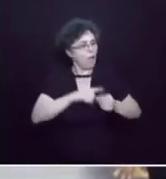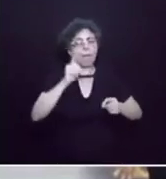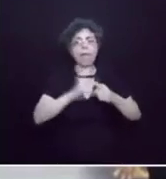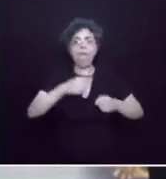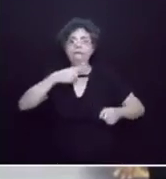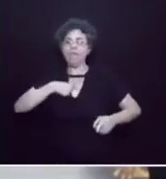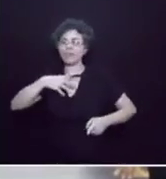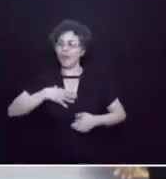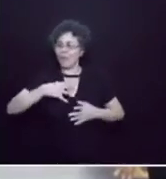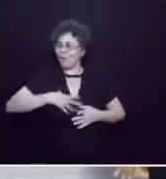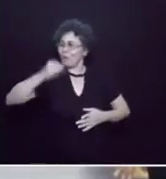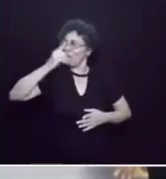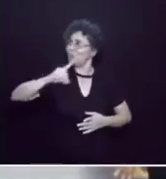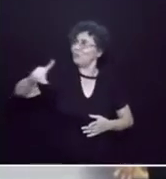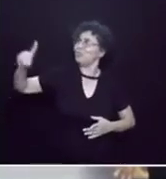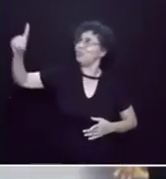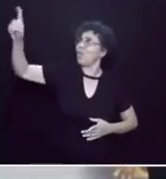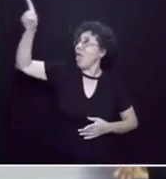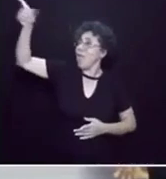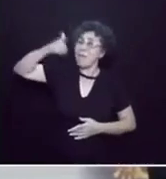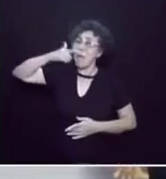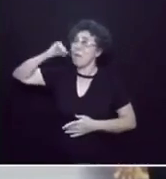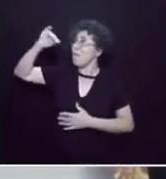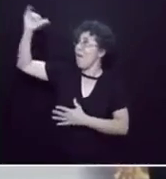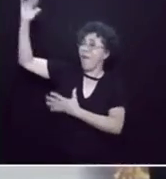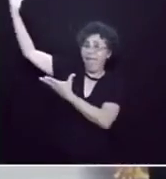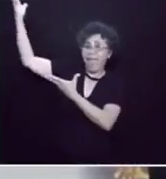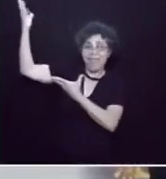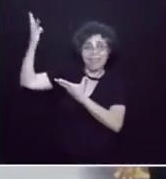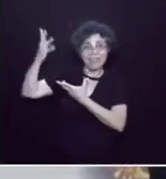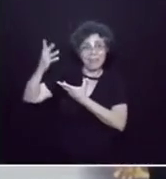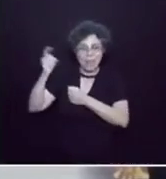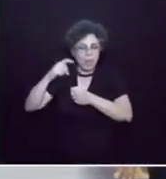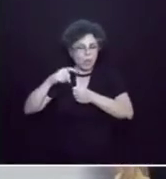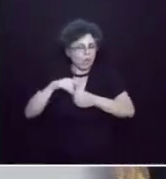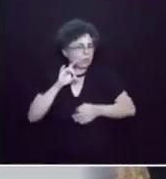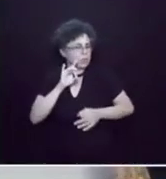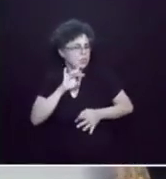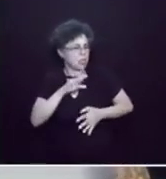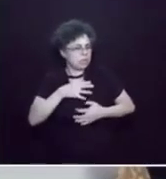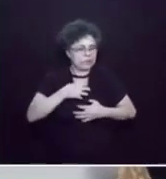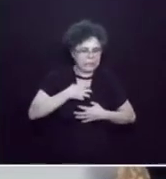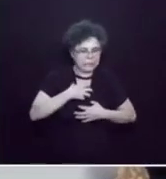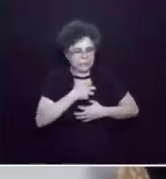sou filho de Deus e o meu Pai é de misericórdia. No entanto, eu não volto como a condição